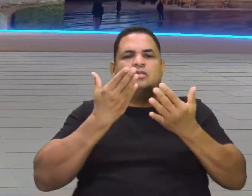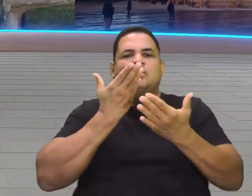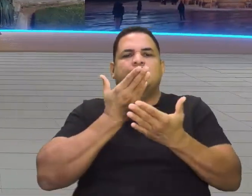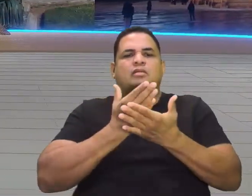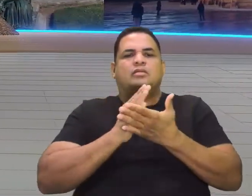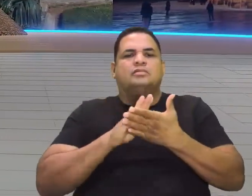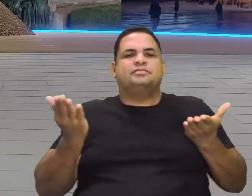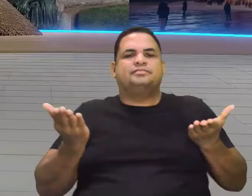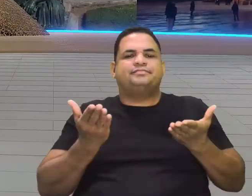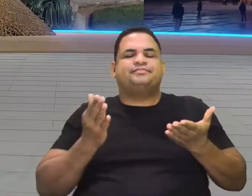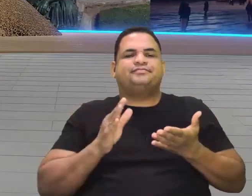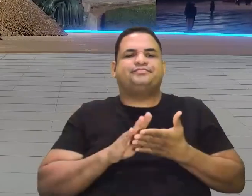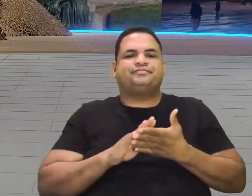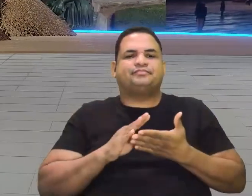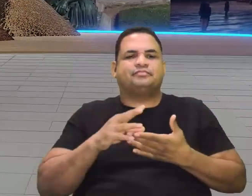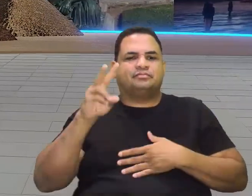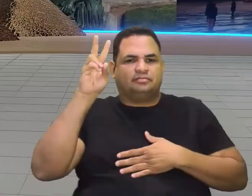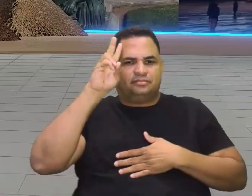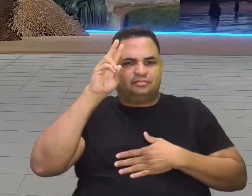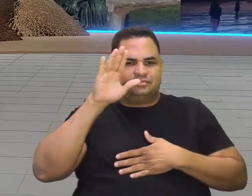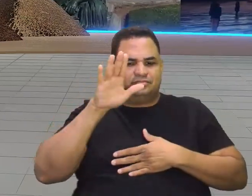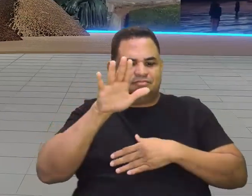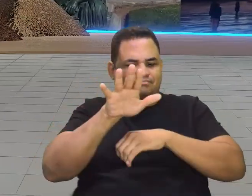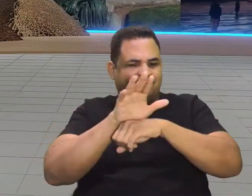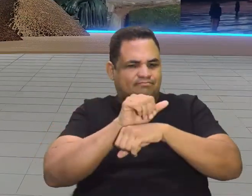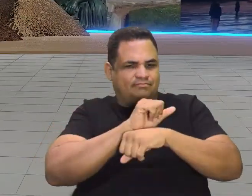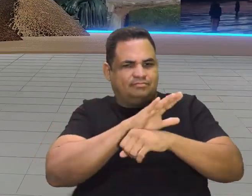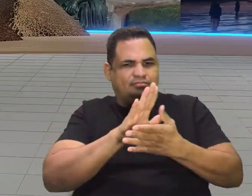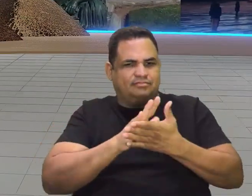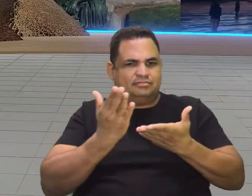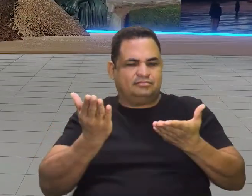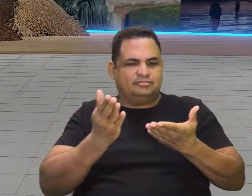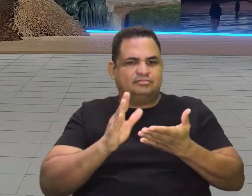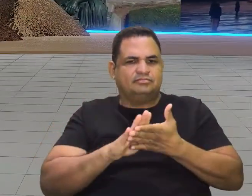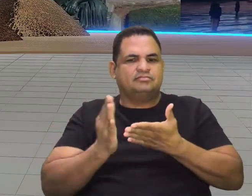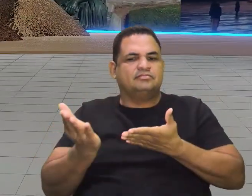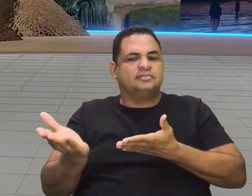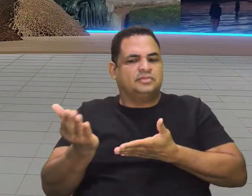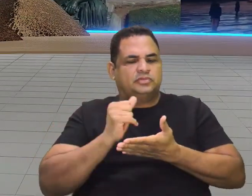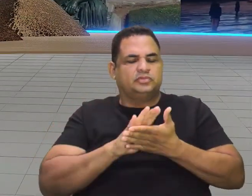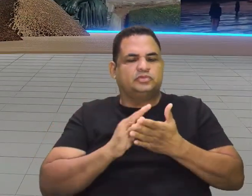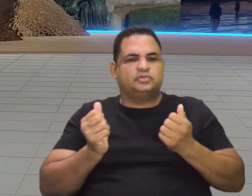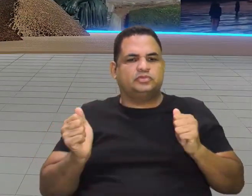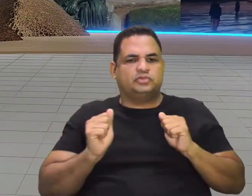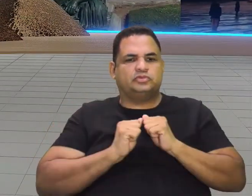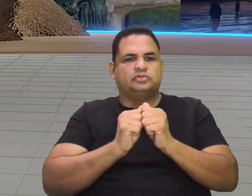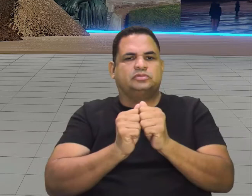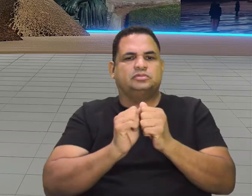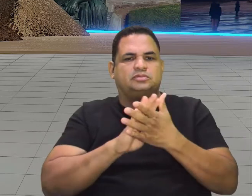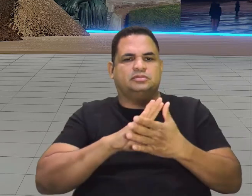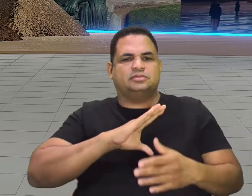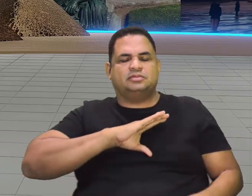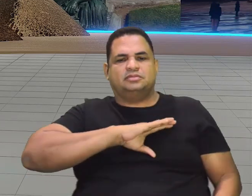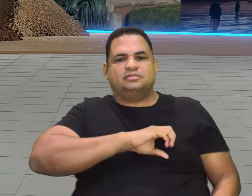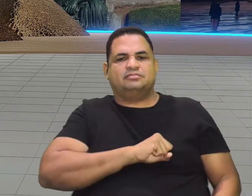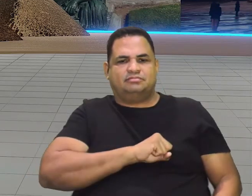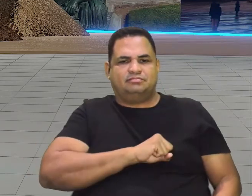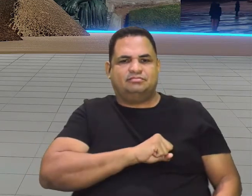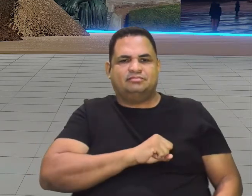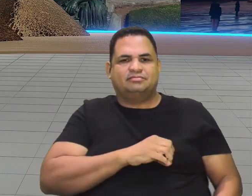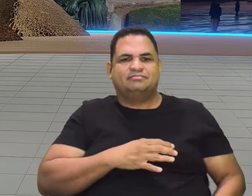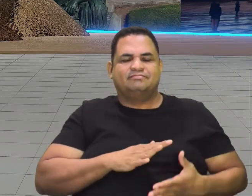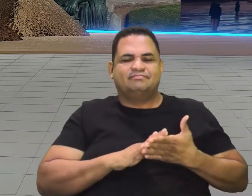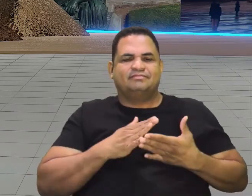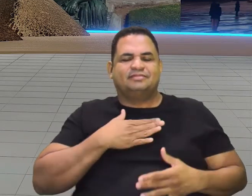da nossa aventura, e essa aventura de história, eu chamo vocês a cada capítulo dela. Venham conosco nessa aventura de história que vocês vão amar, vocês vão se